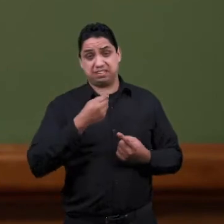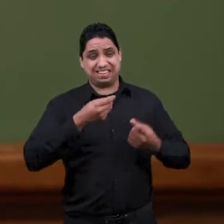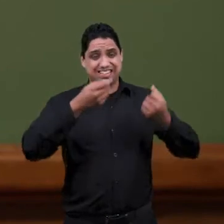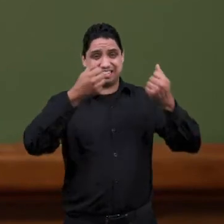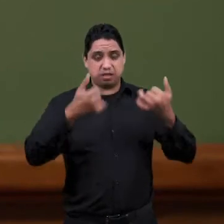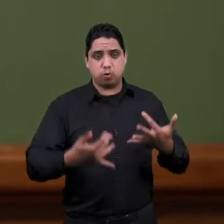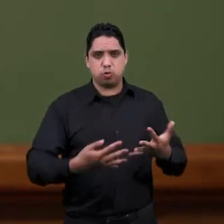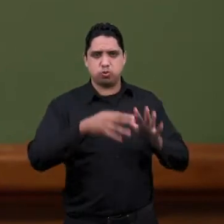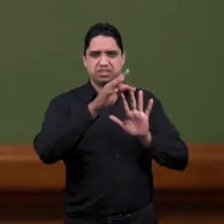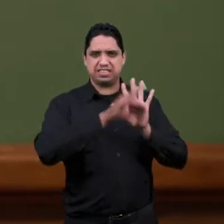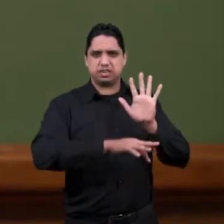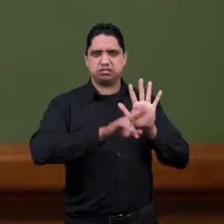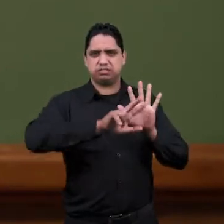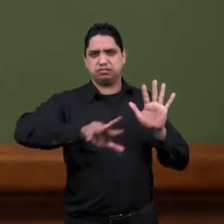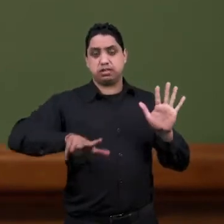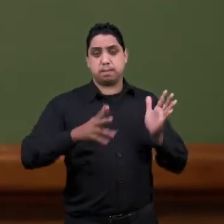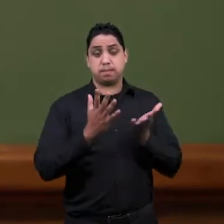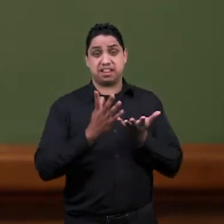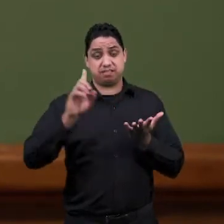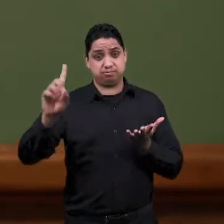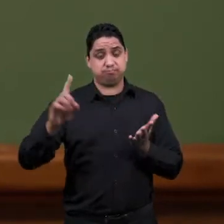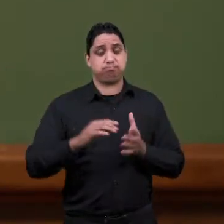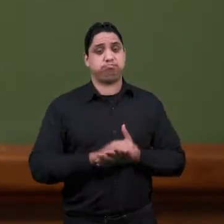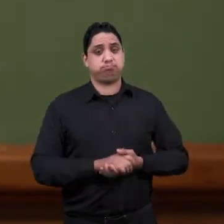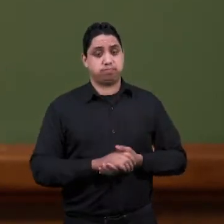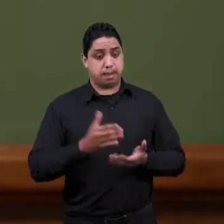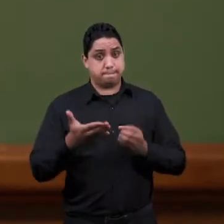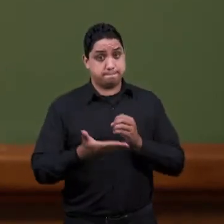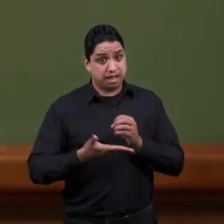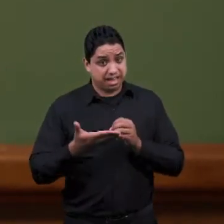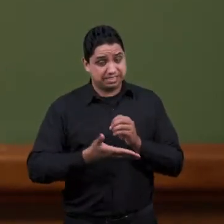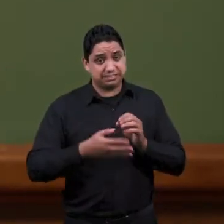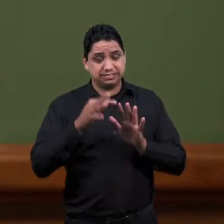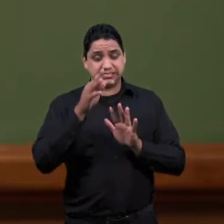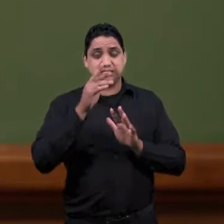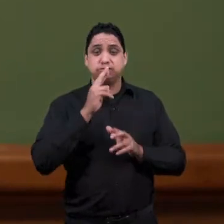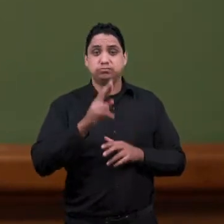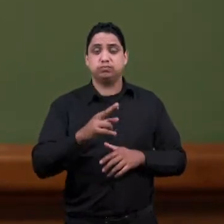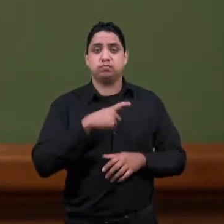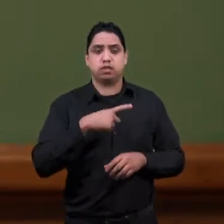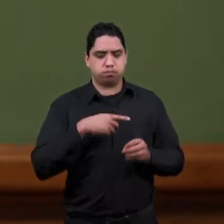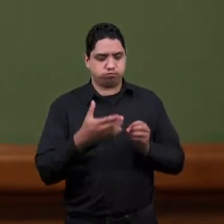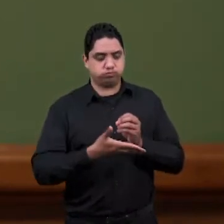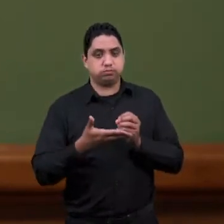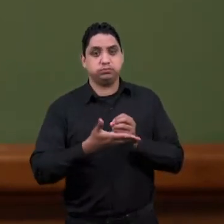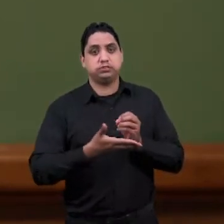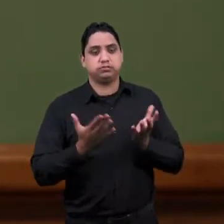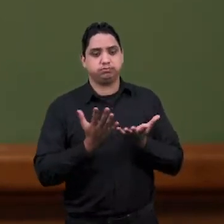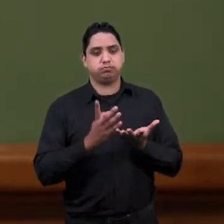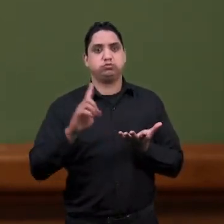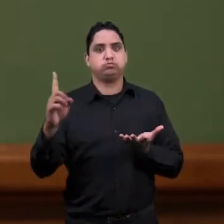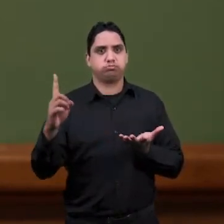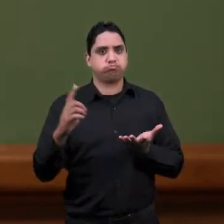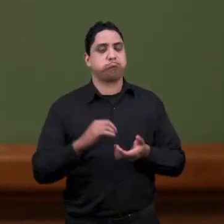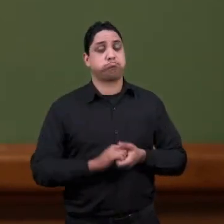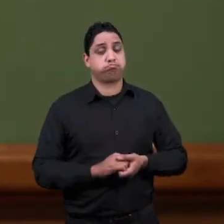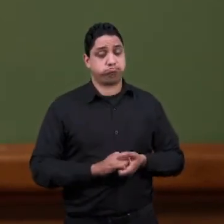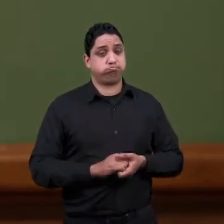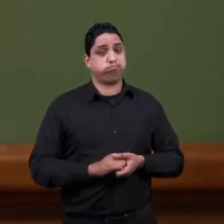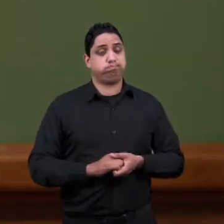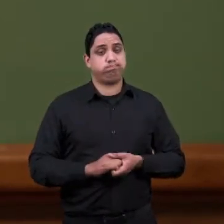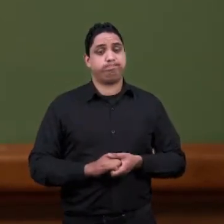citou vários textos da palavra do Senhor. Ou seja, a base da sua resposta foi fundamentada nos